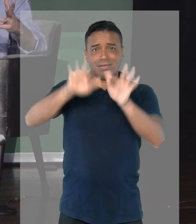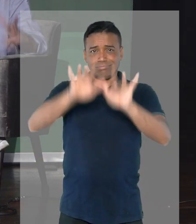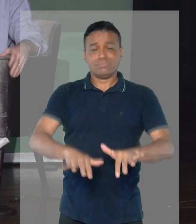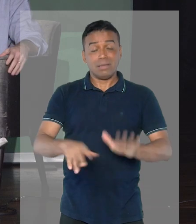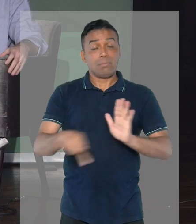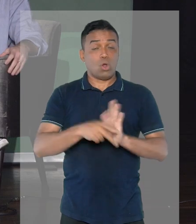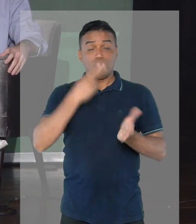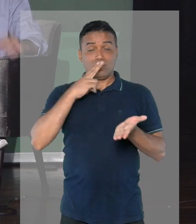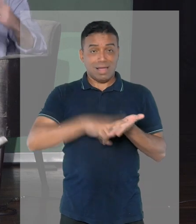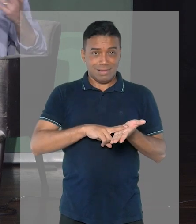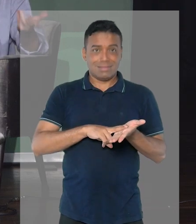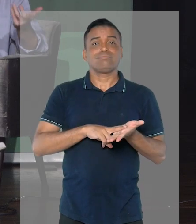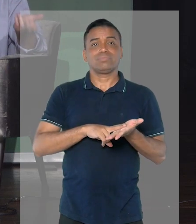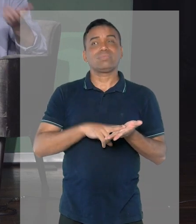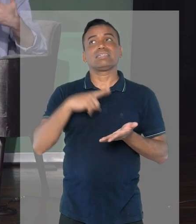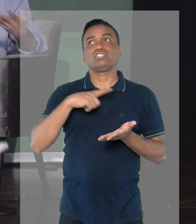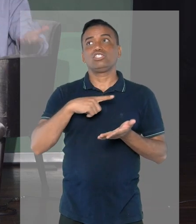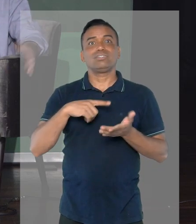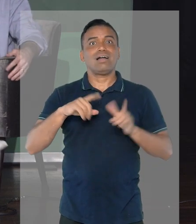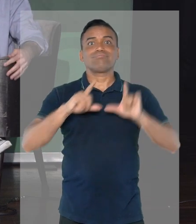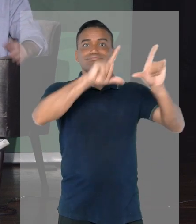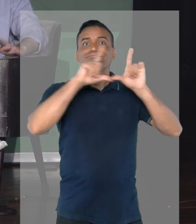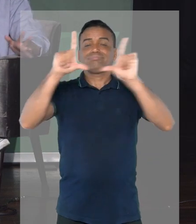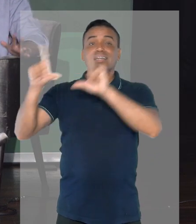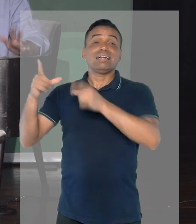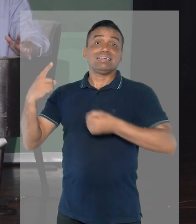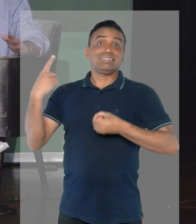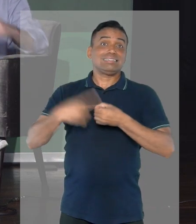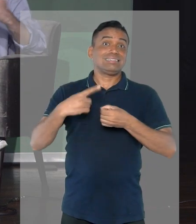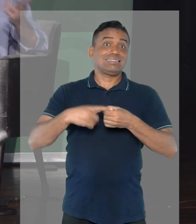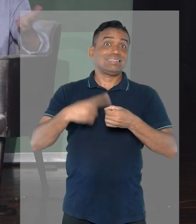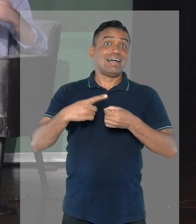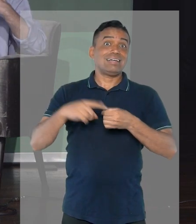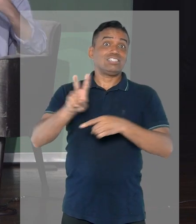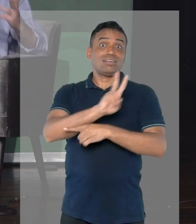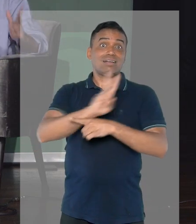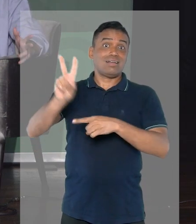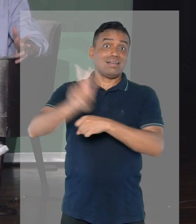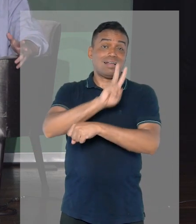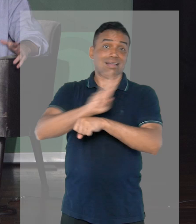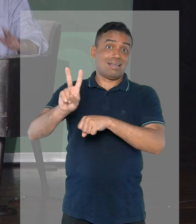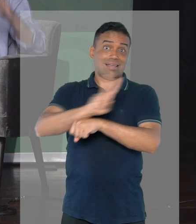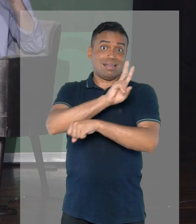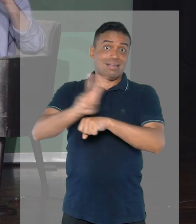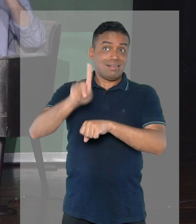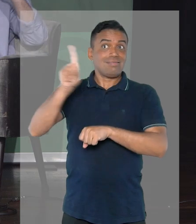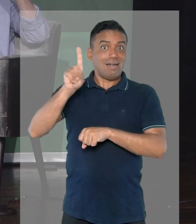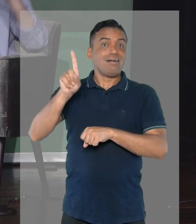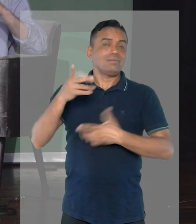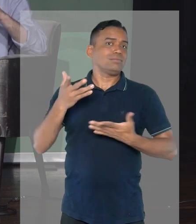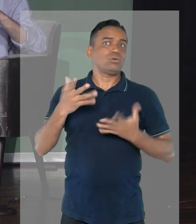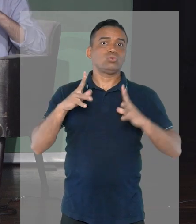sobre essas cartas. E tinha exposição em Carangola. Exposição de Carangola, assim, quem não é do interior nunca vai dimensionar isso, mas é